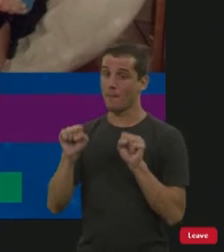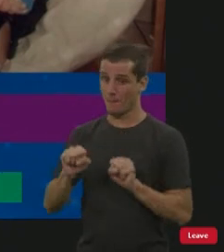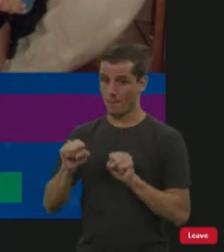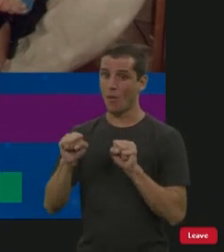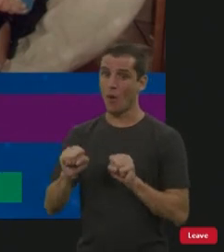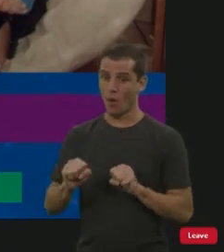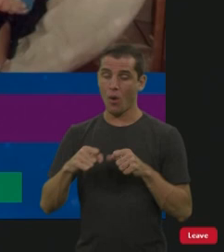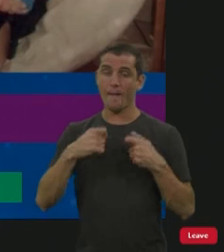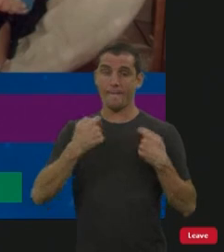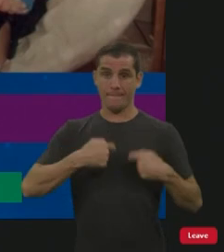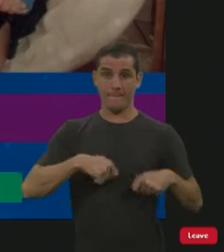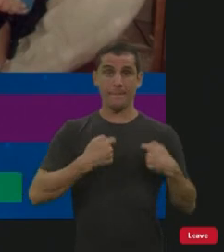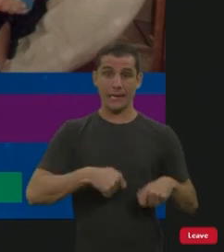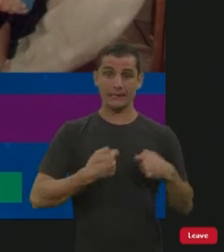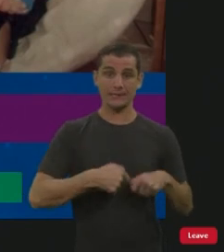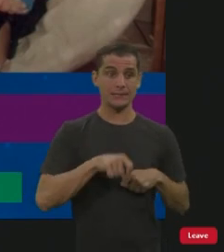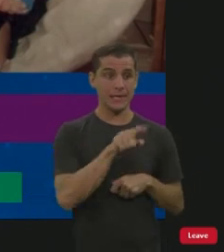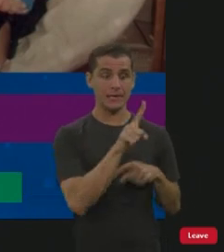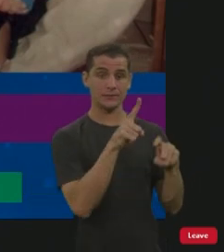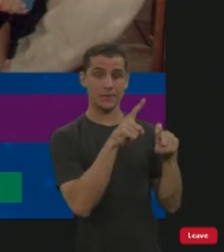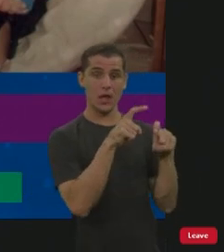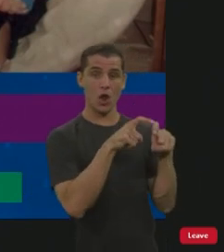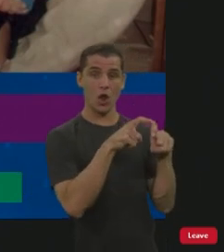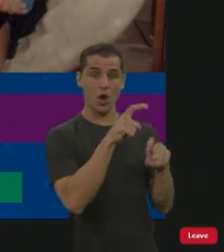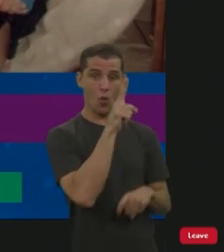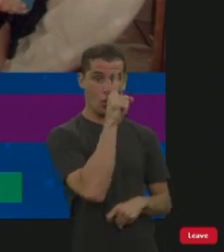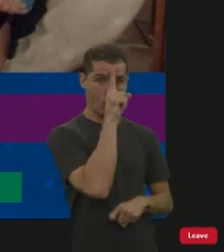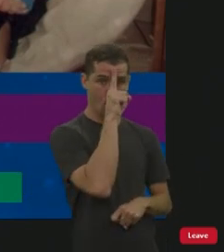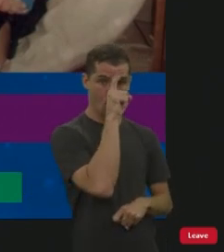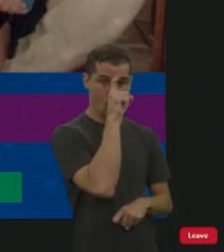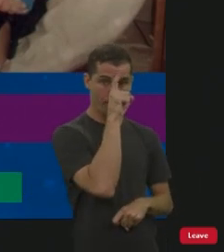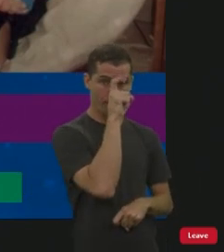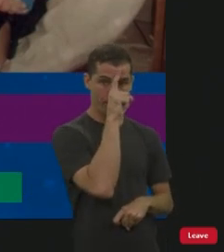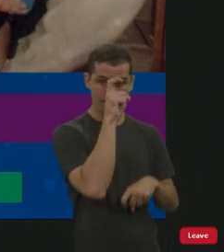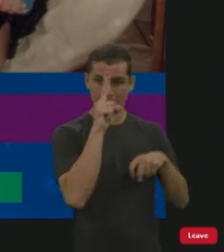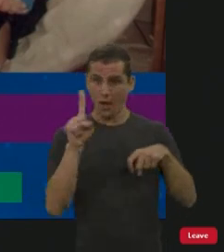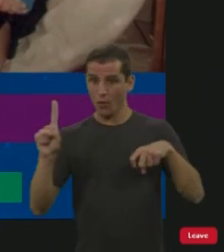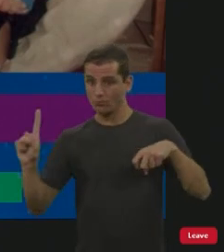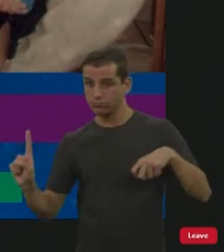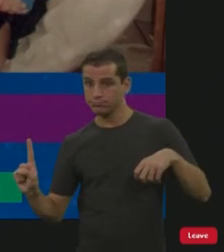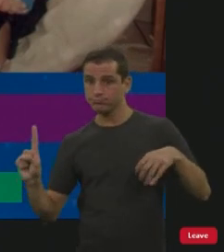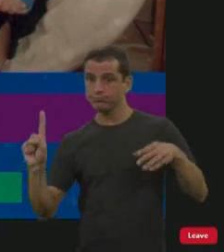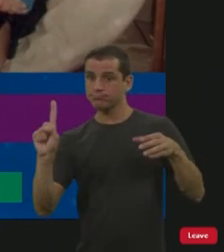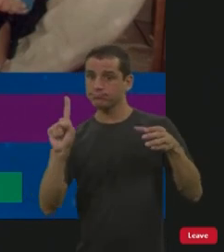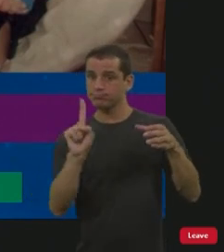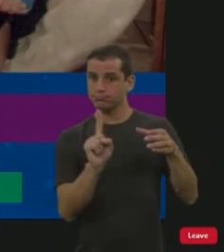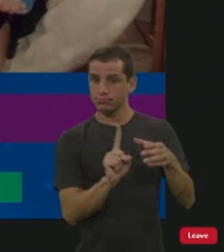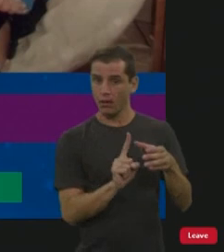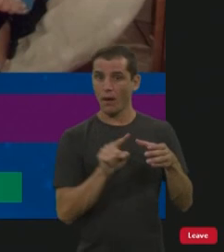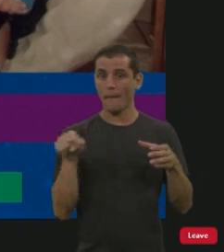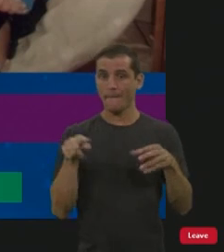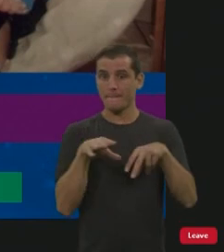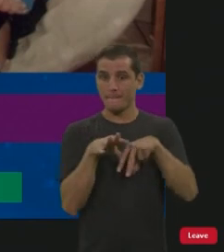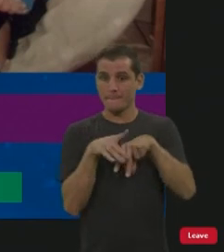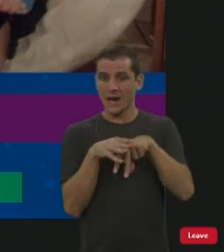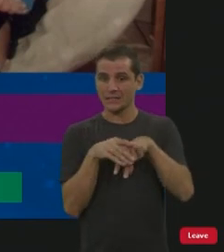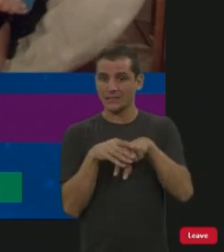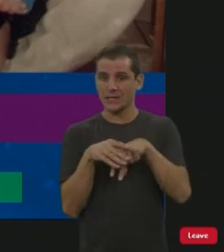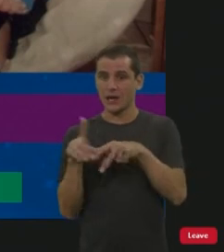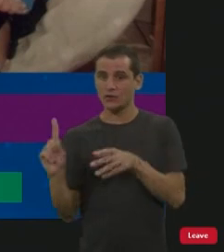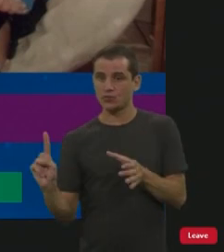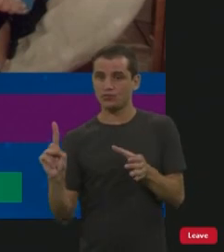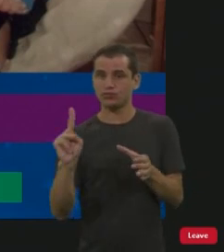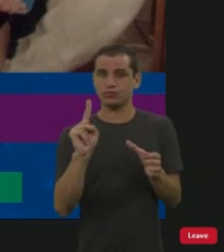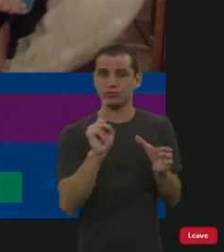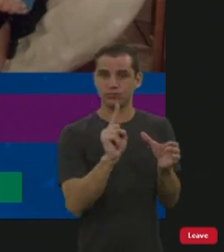das vezes, de uma intervenção hospitalar para manejo desse paciente, tá? Na maioria das